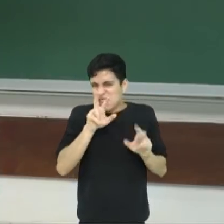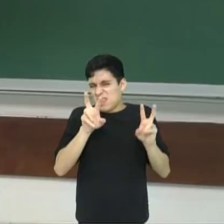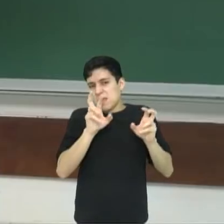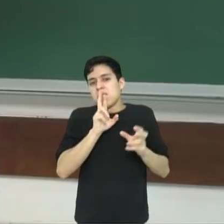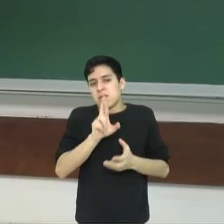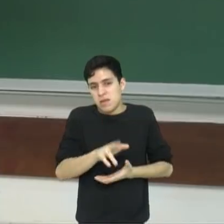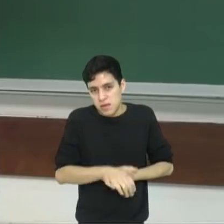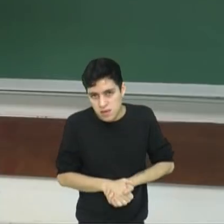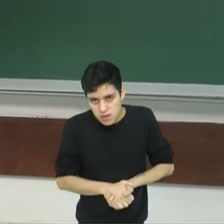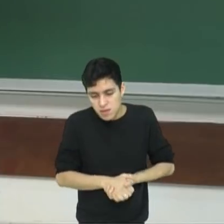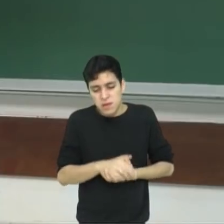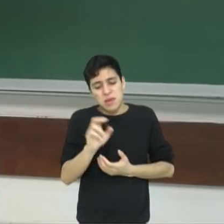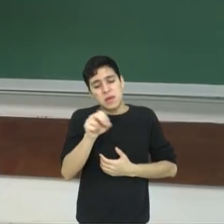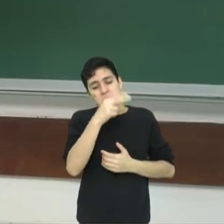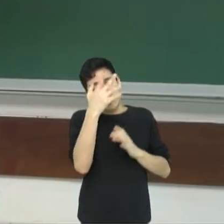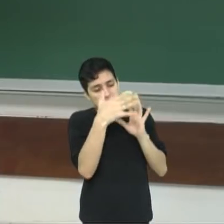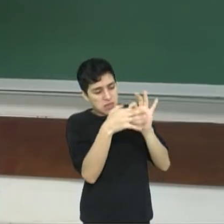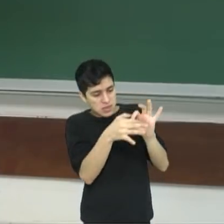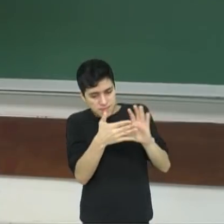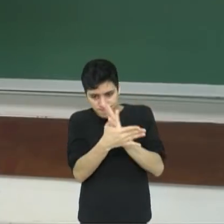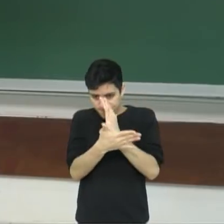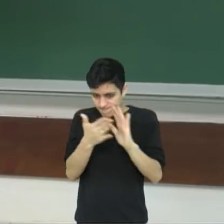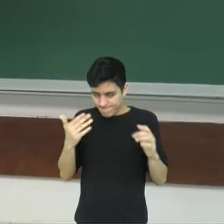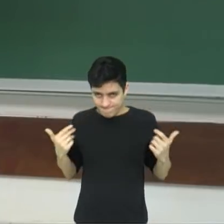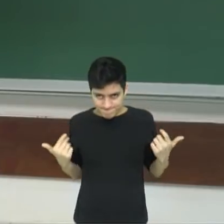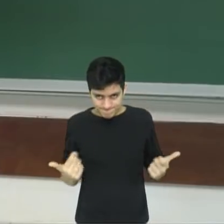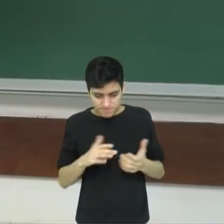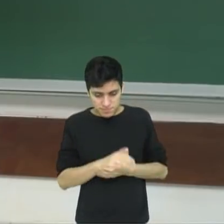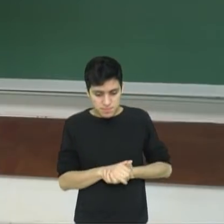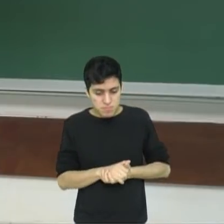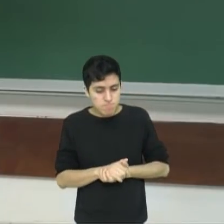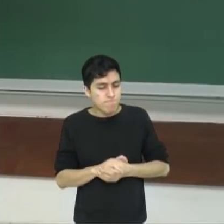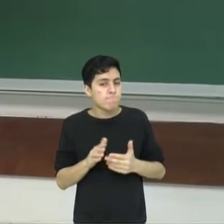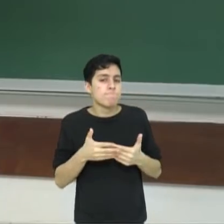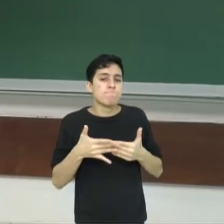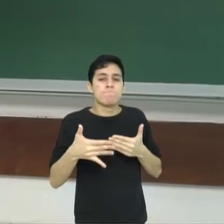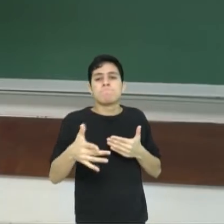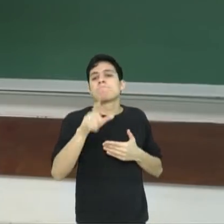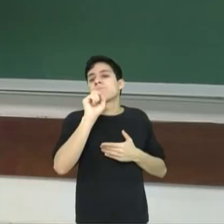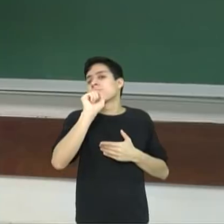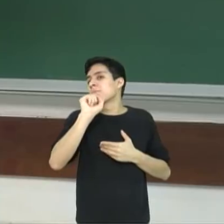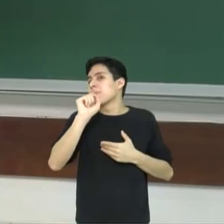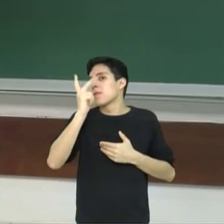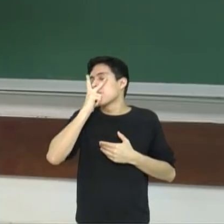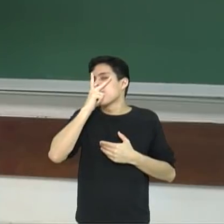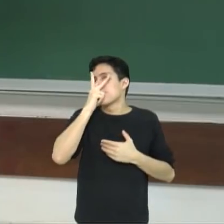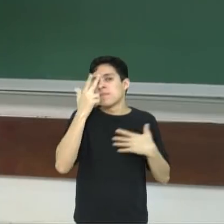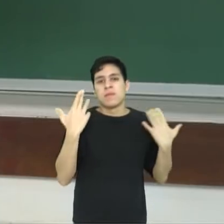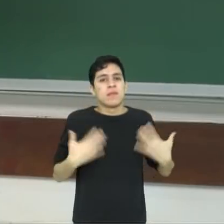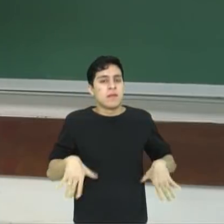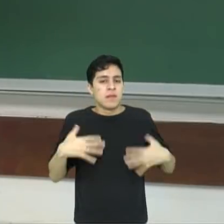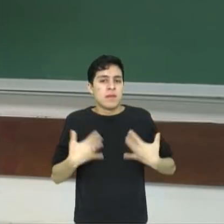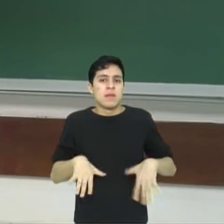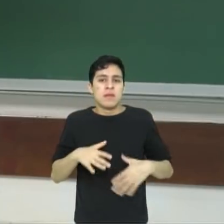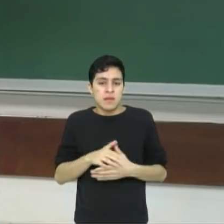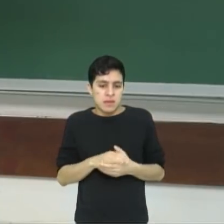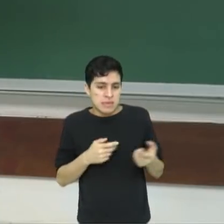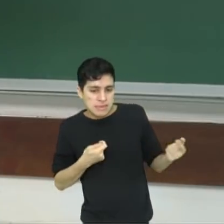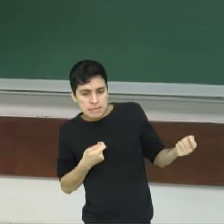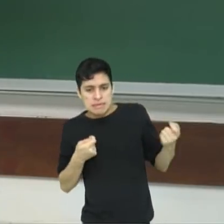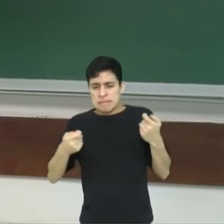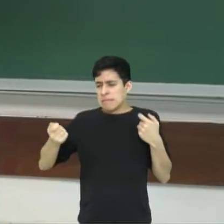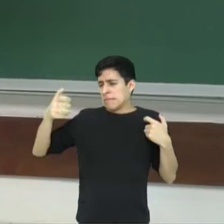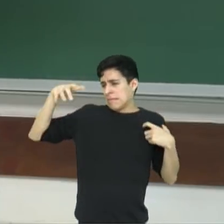né? Ou no contexto das divisões. Depois o que se segue é um show, como diz o outro, né? De domínios,